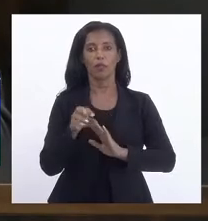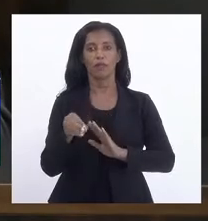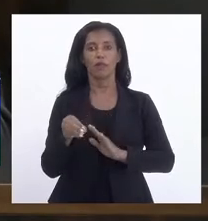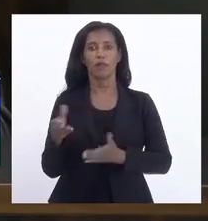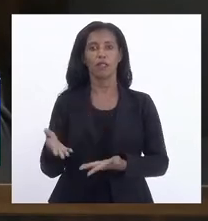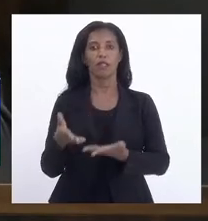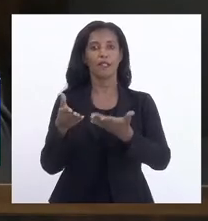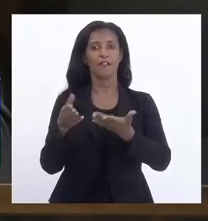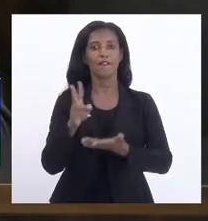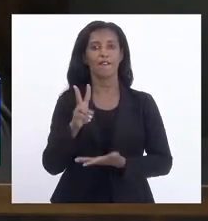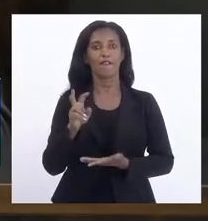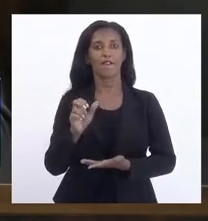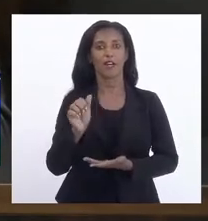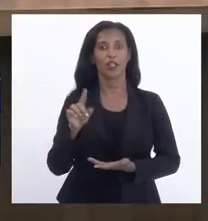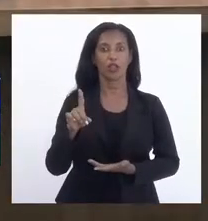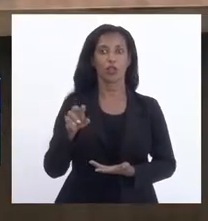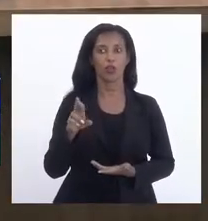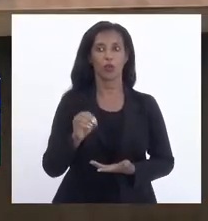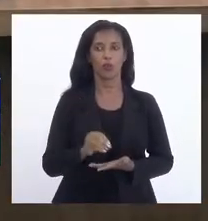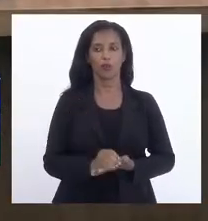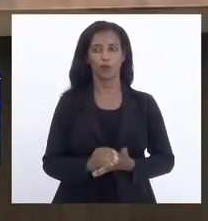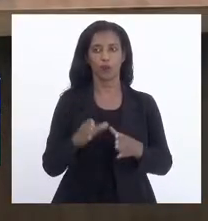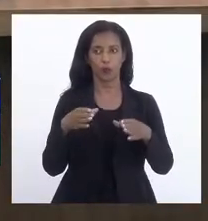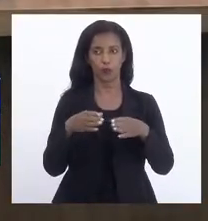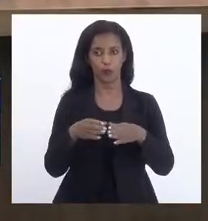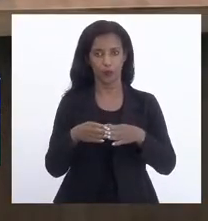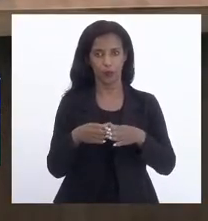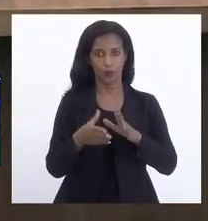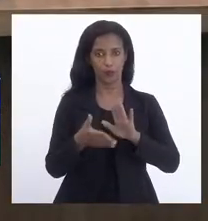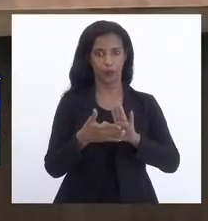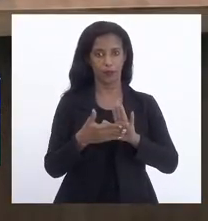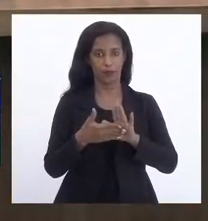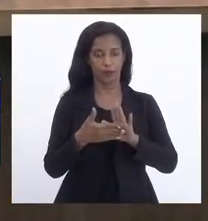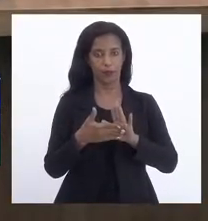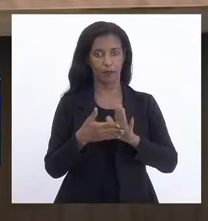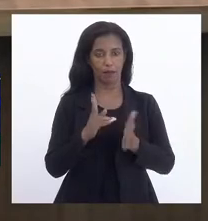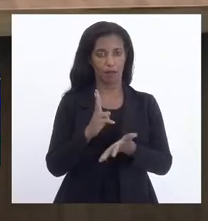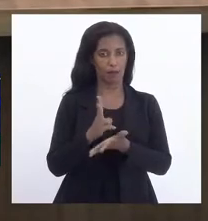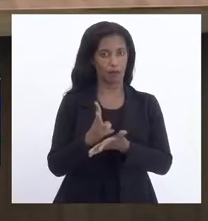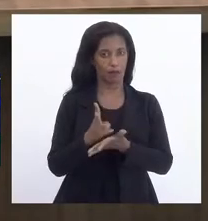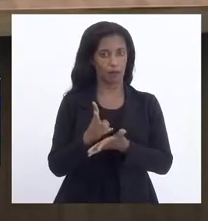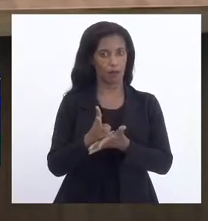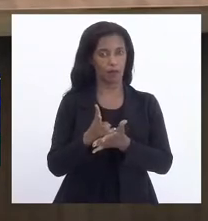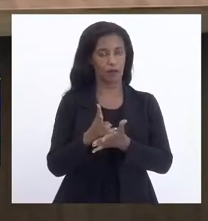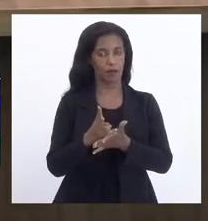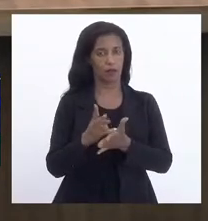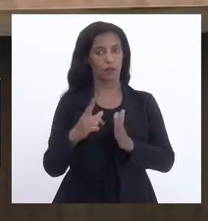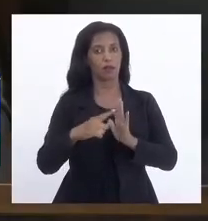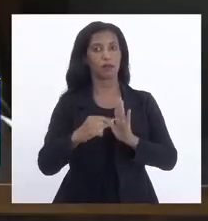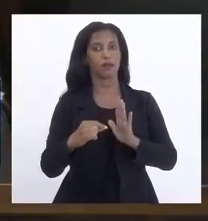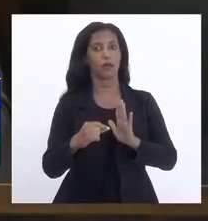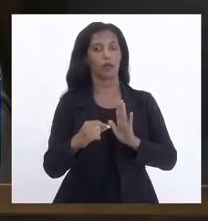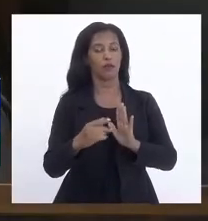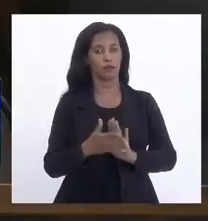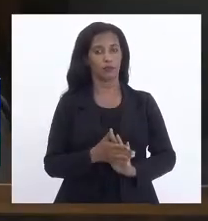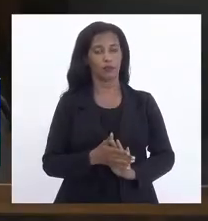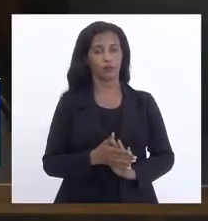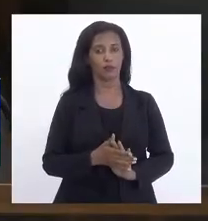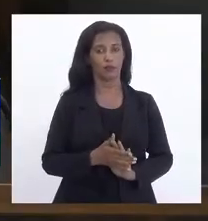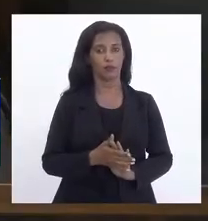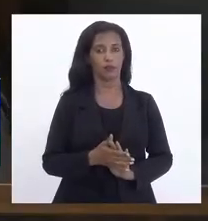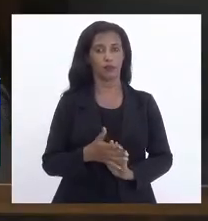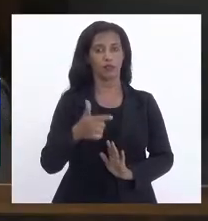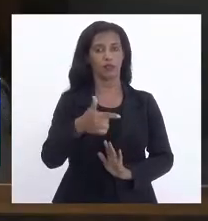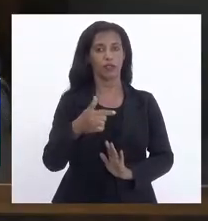deputado Vandro Família. Comissão dá parecer pela manutenção, salvo destaques. 25º